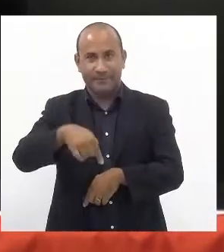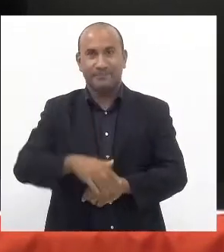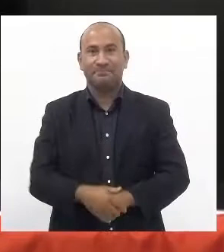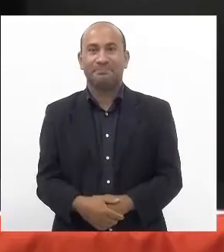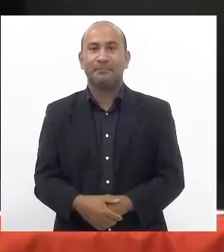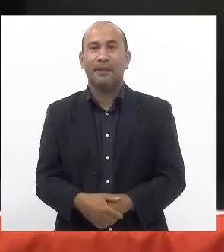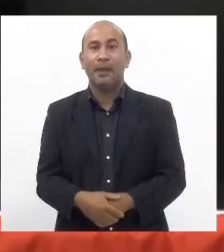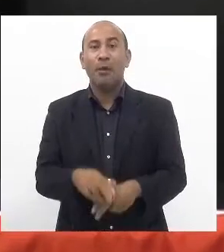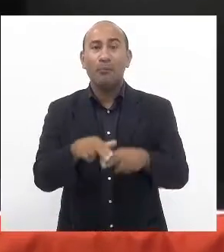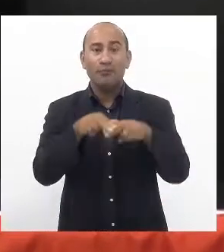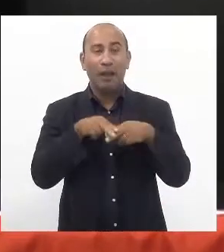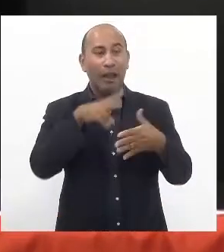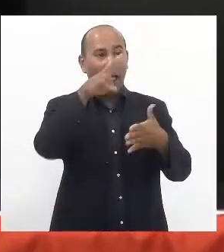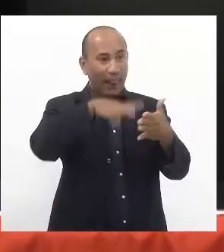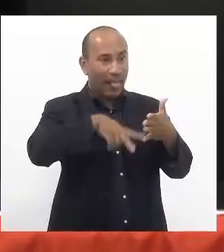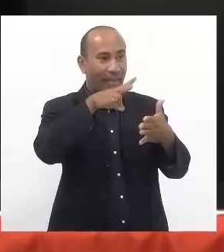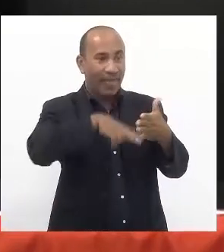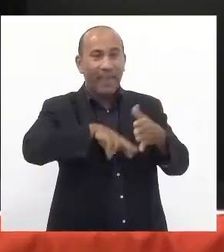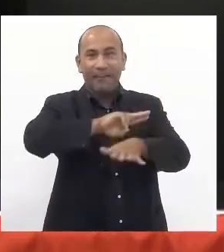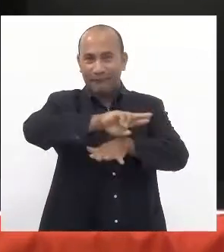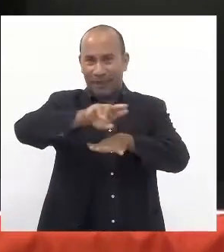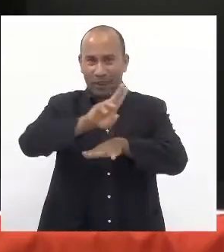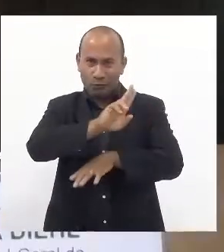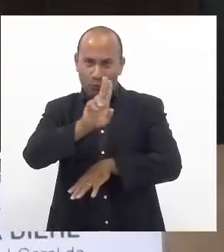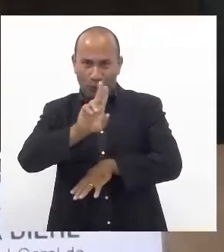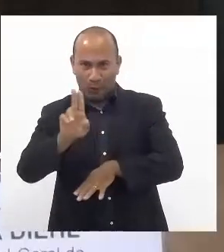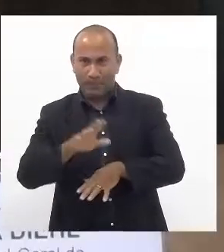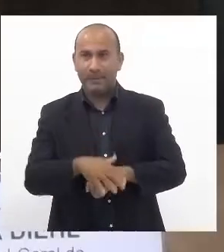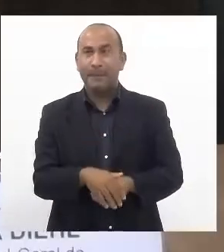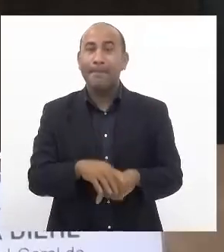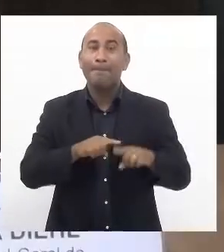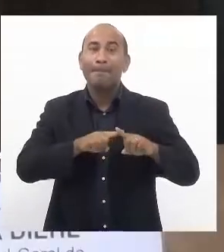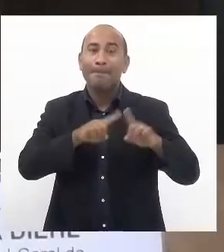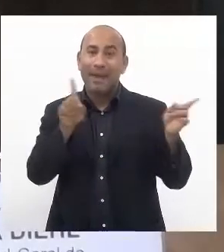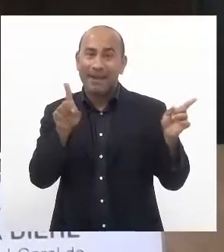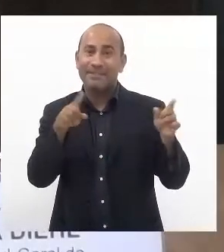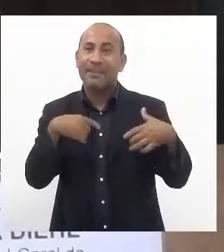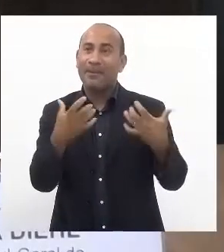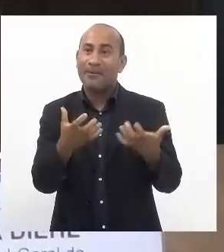que eu leia tantas presenças, mas queria